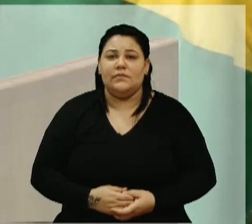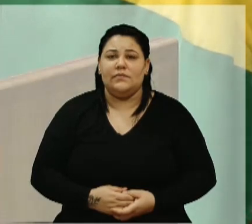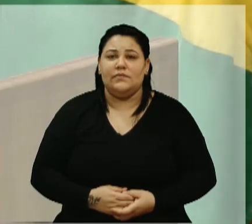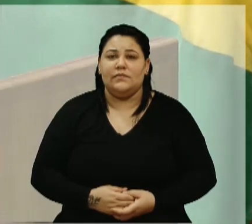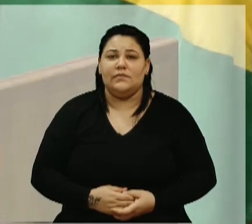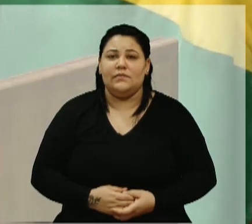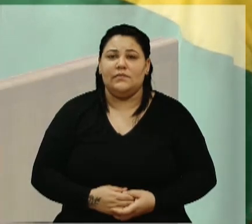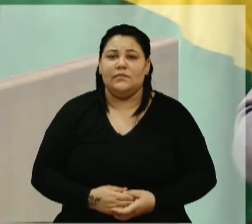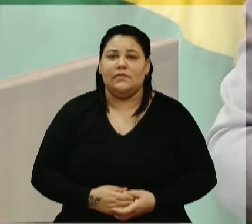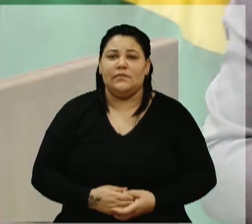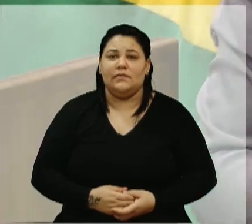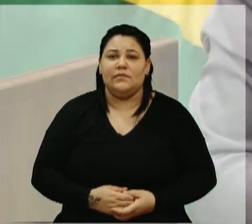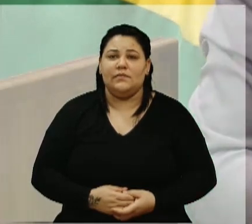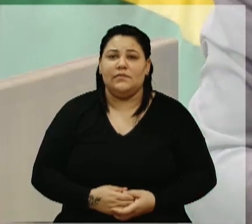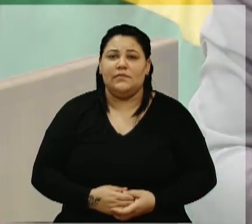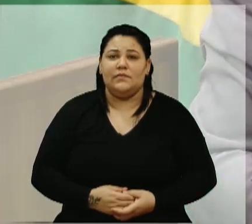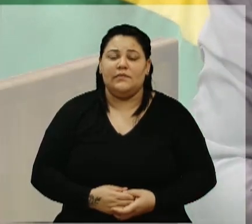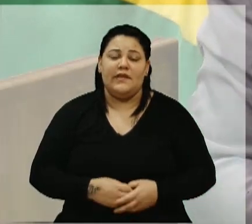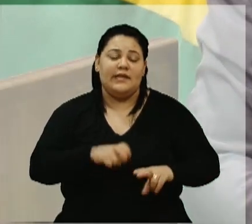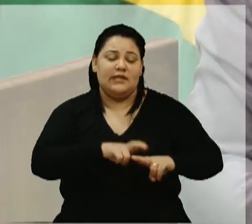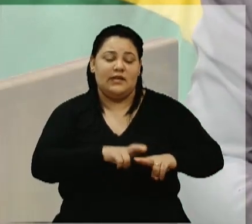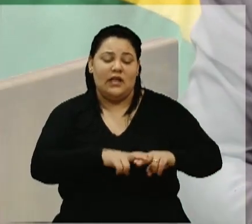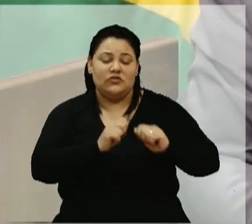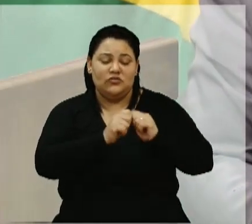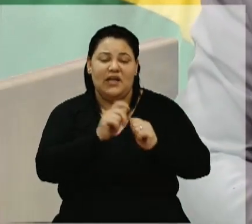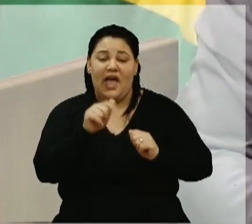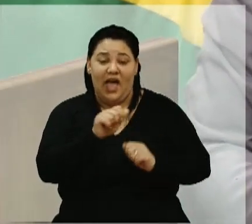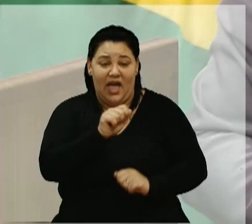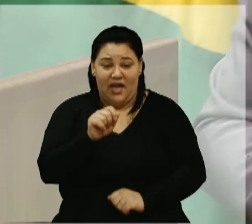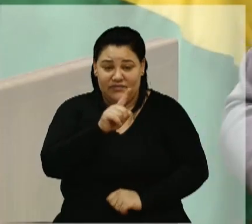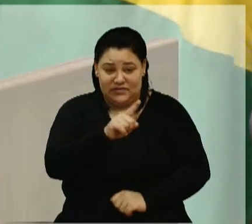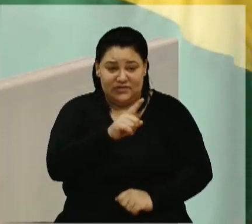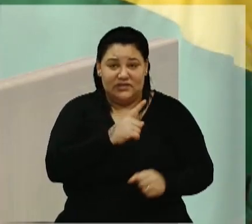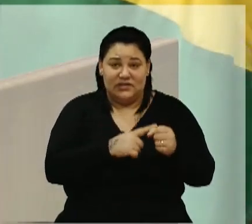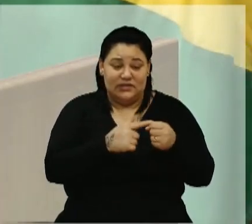questão Maia Bosco. Ah, vocês são daquela cidade lá da moção.